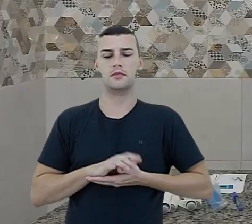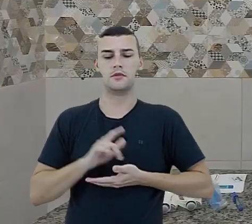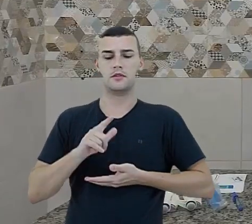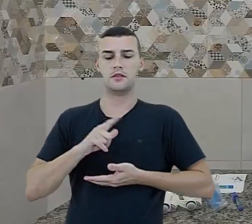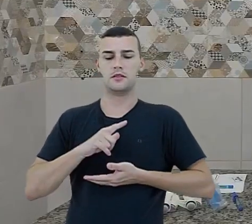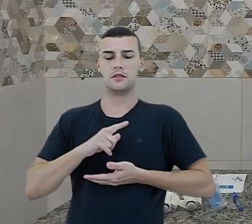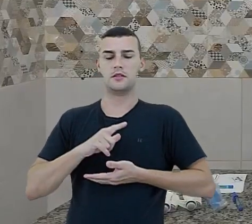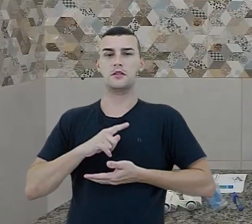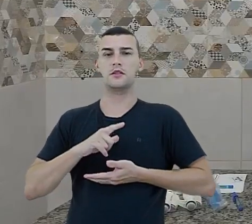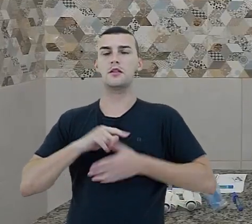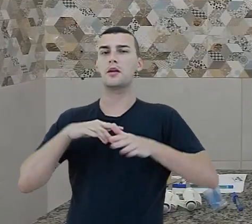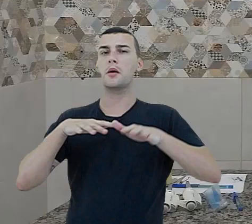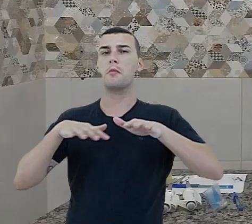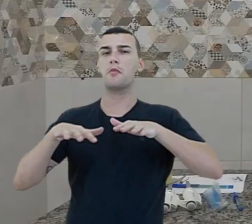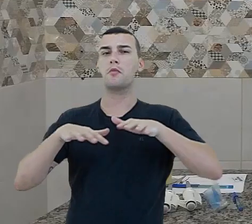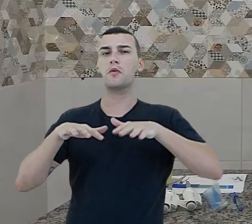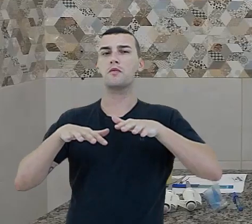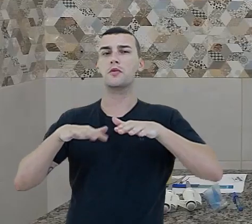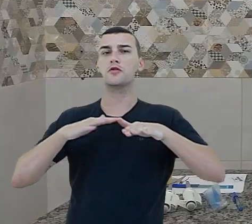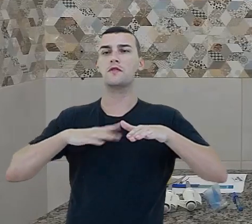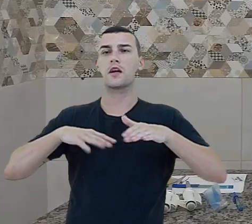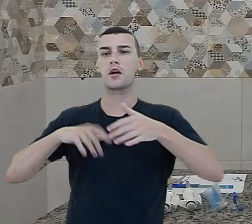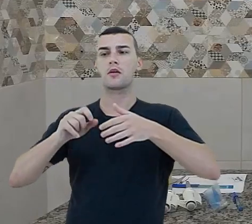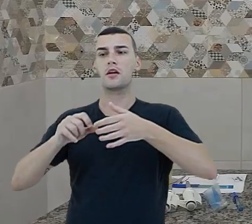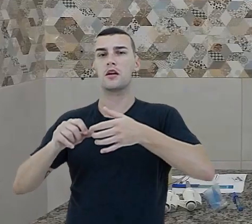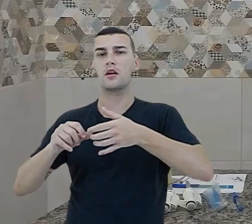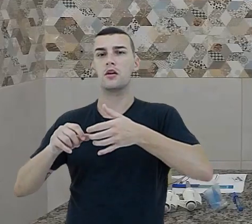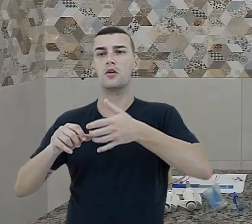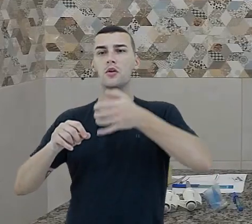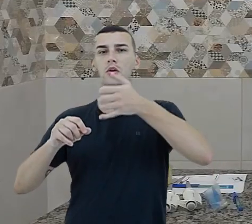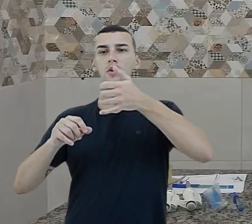se produz esse movimento leve de